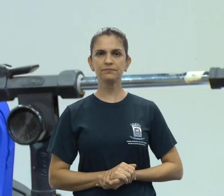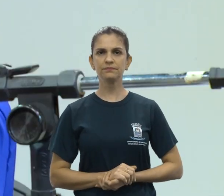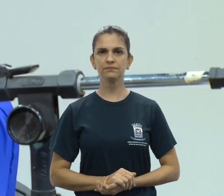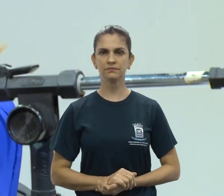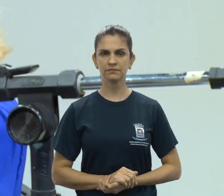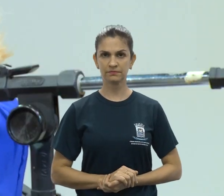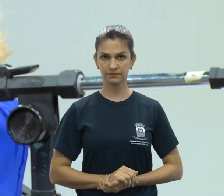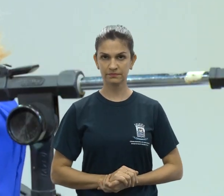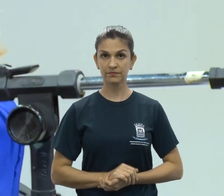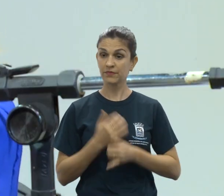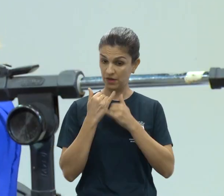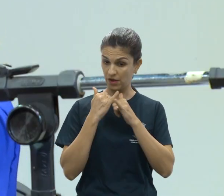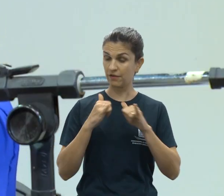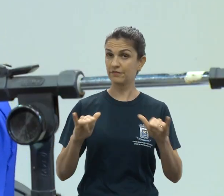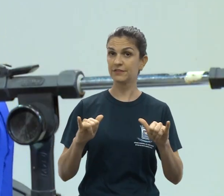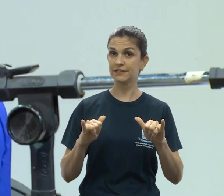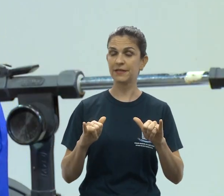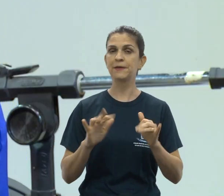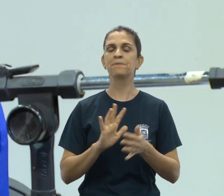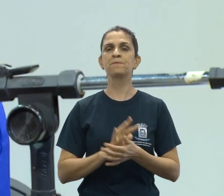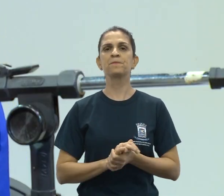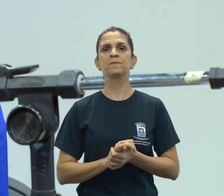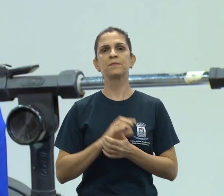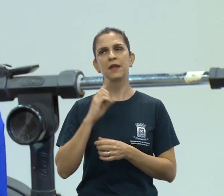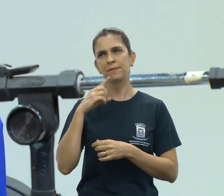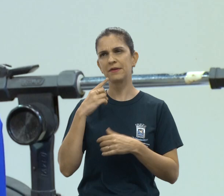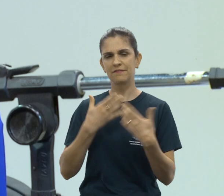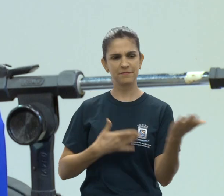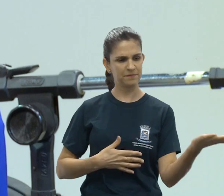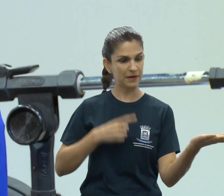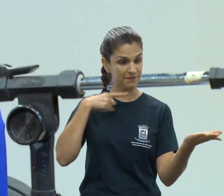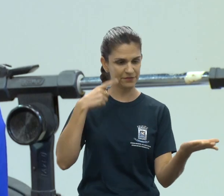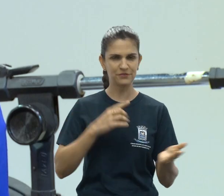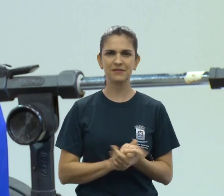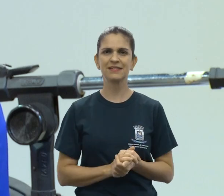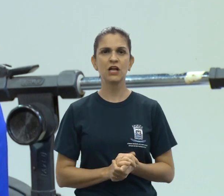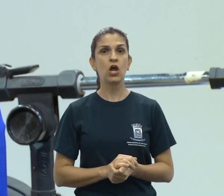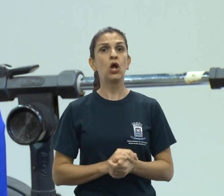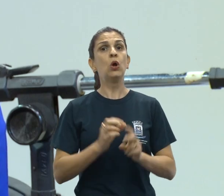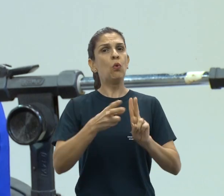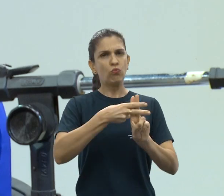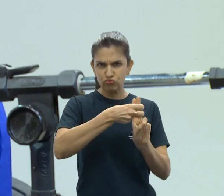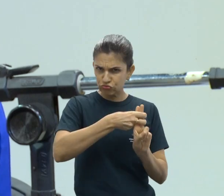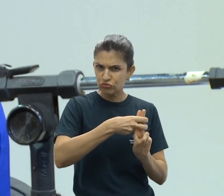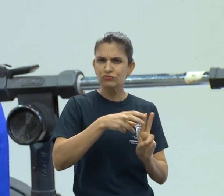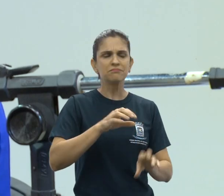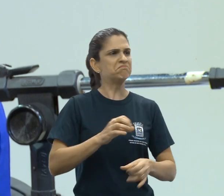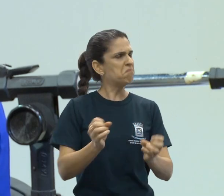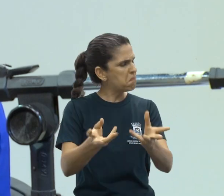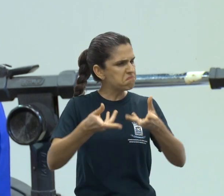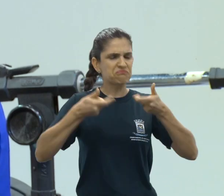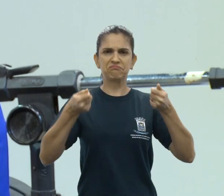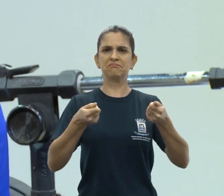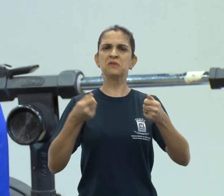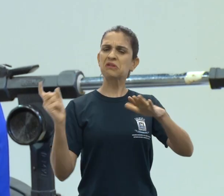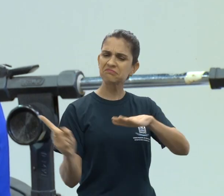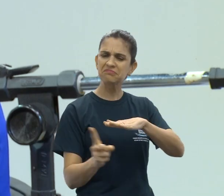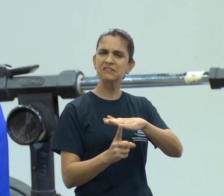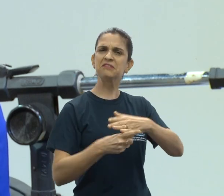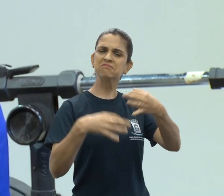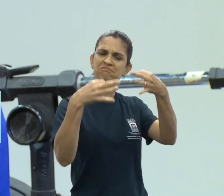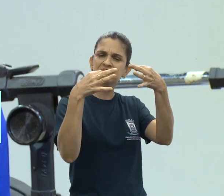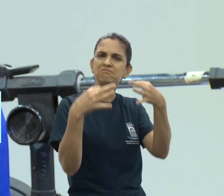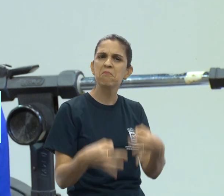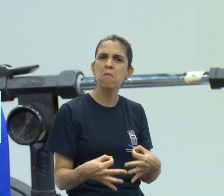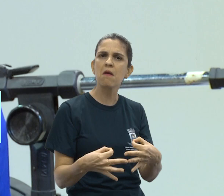que eu disse para a doutora um pouquinho antes, o SUS é maravilhoso, maravilhoso. O atendimento dos médicos,